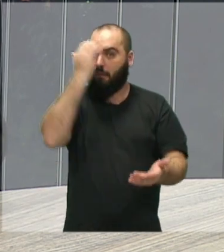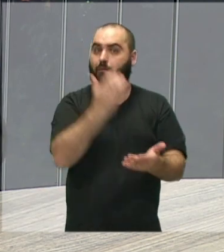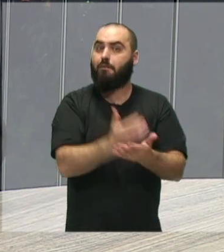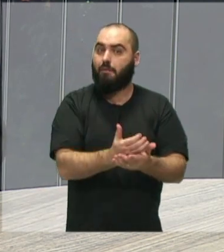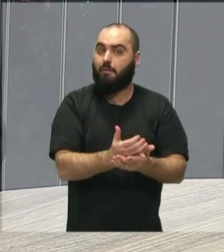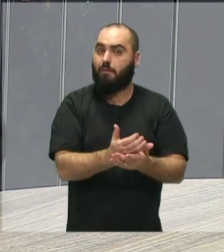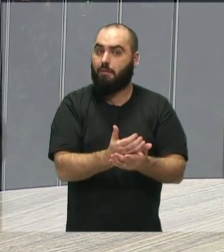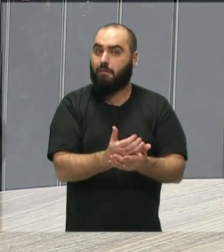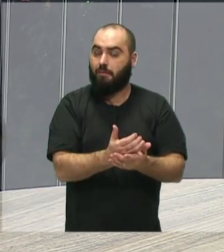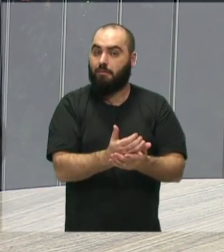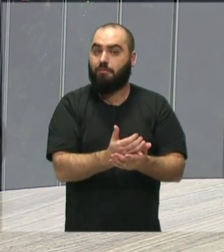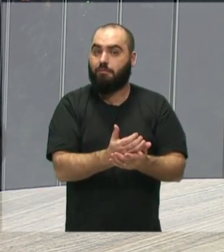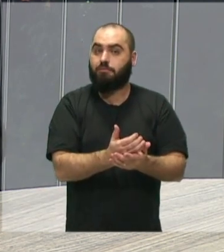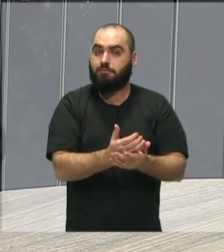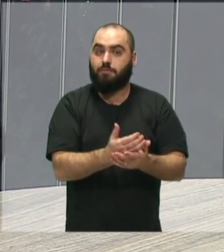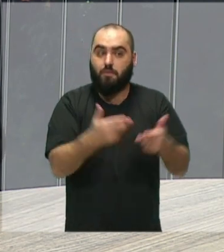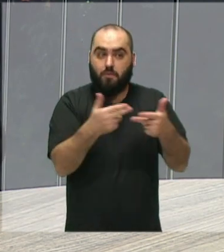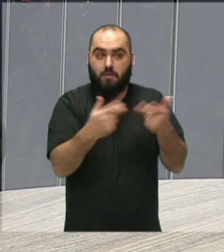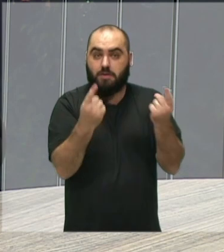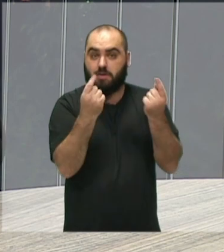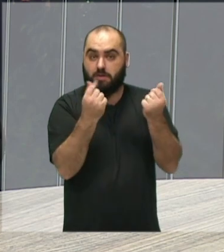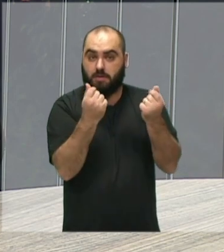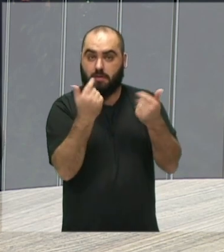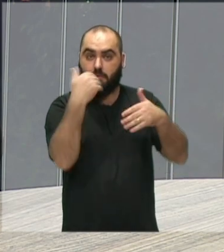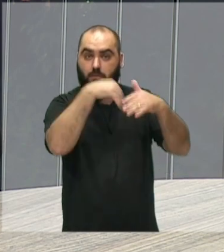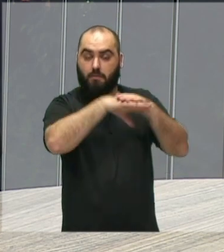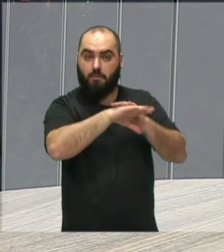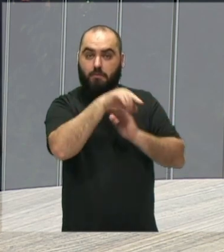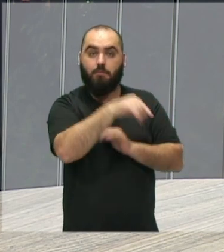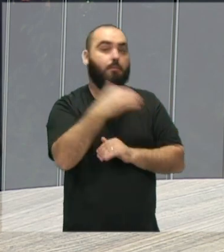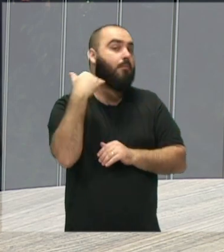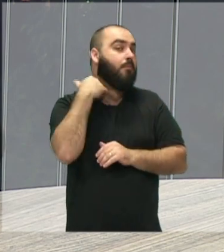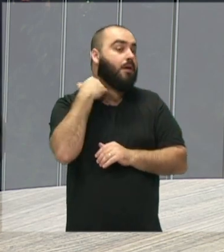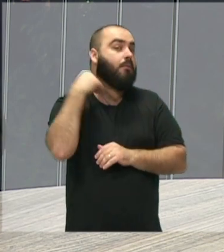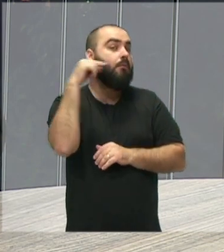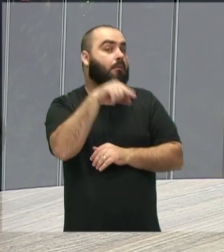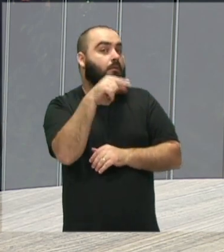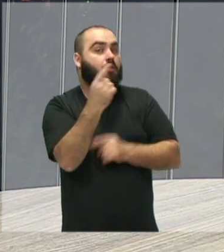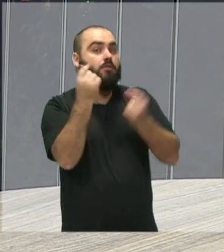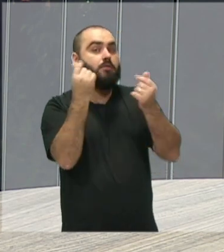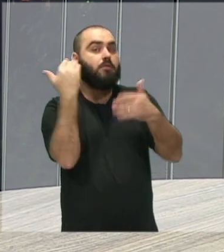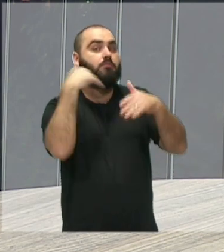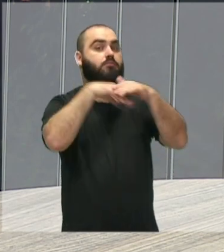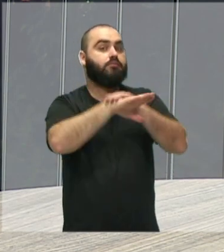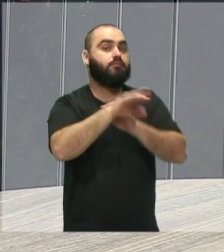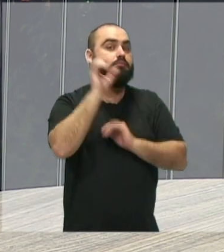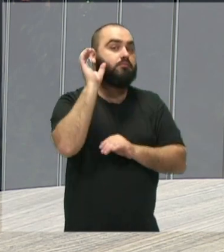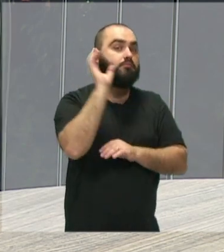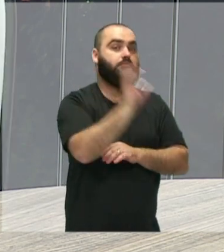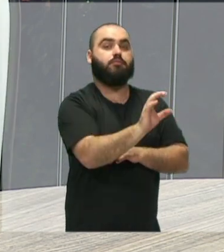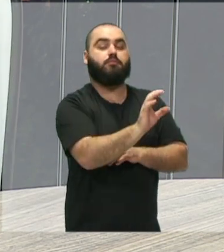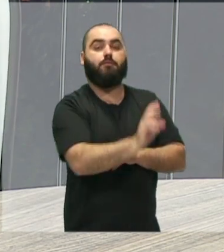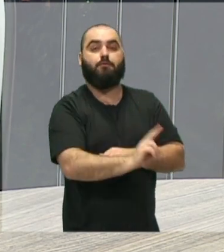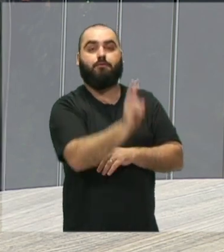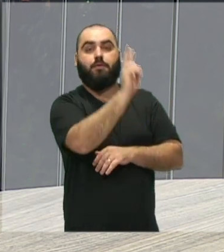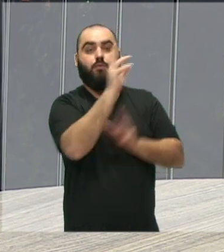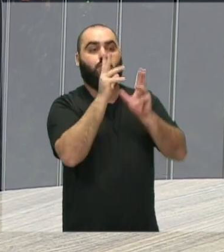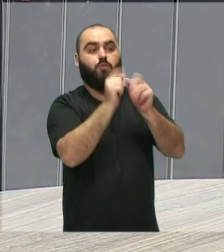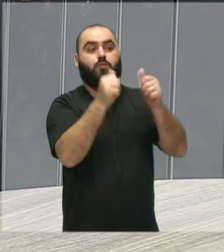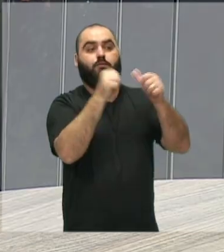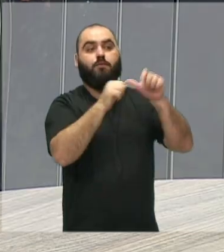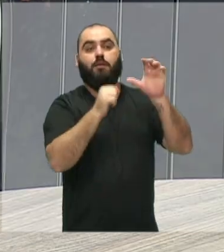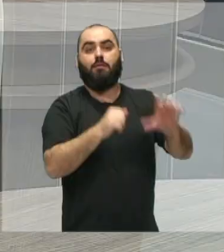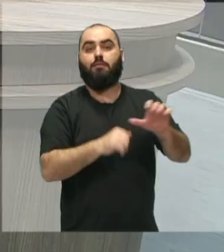dos seus próprios bens, né? Dinheiros. Eles utilizavam o banco da estação para depositar os seus valores ali, os